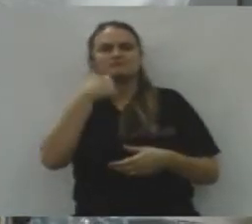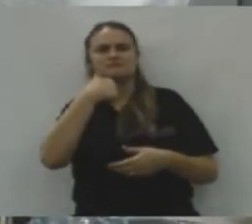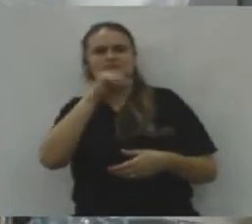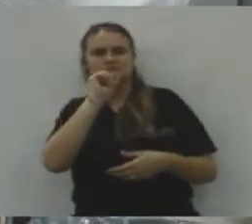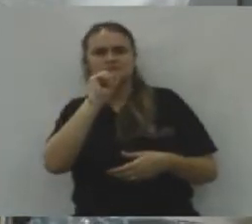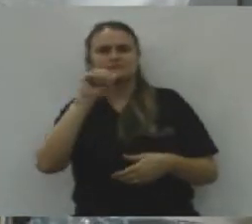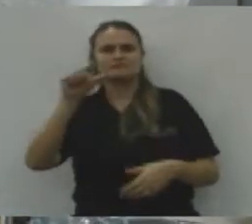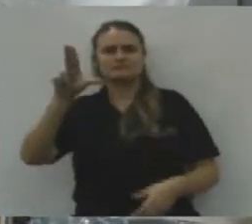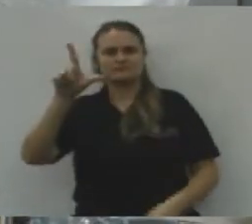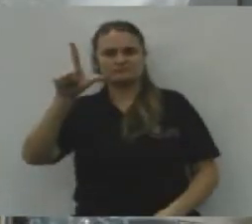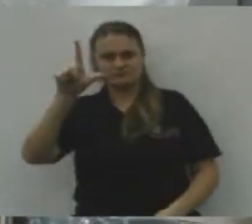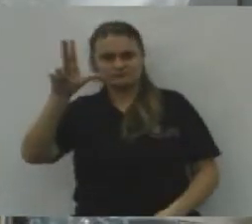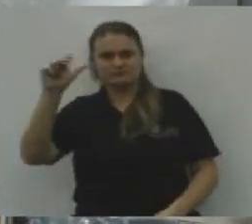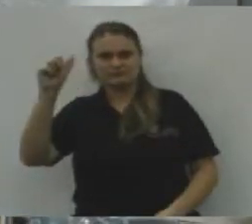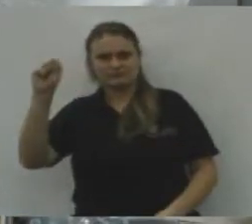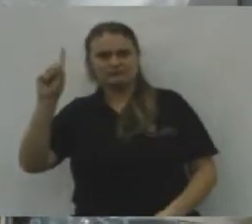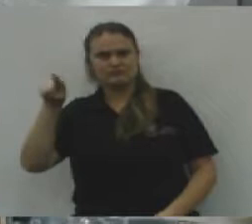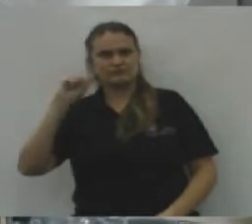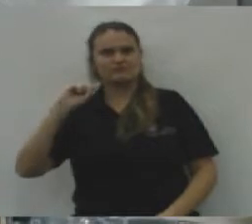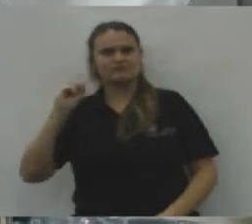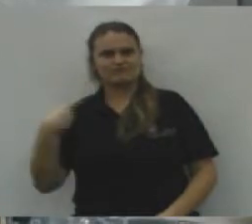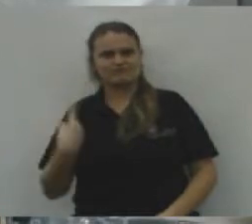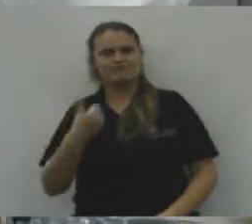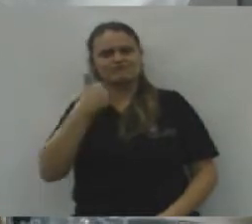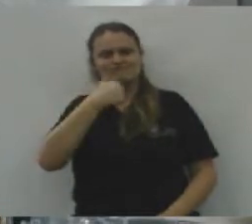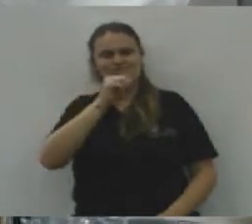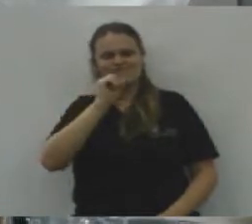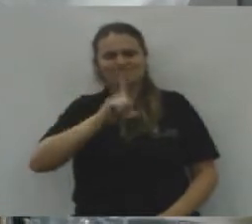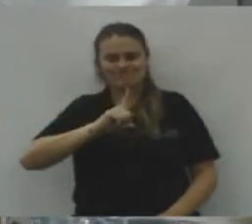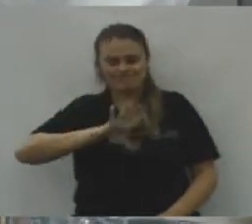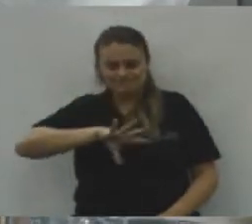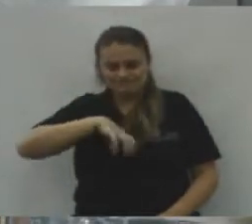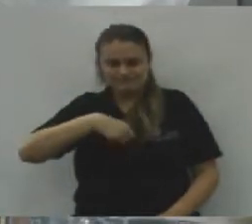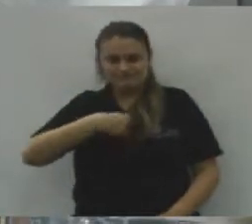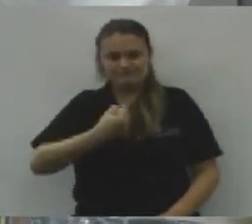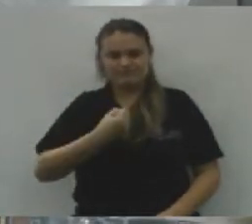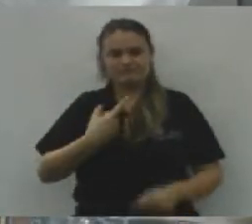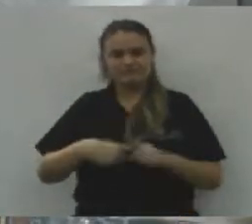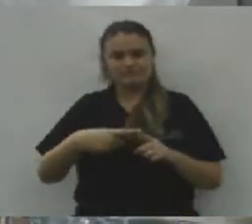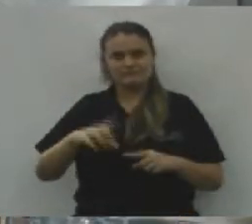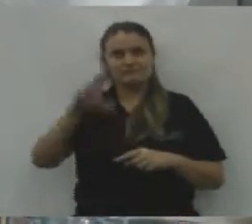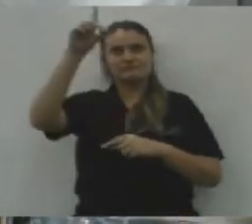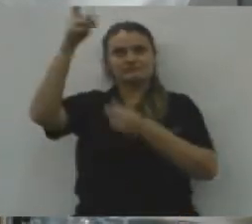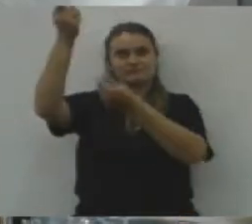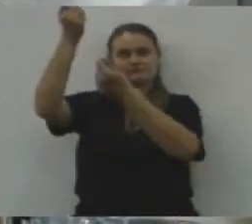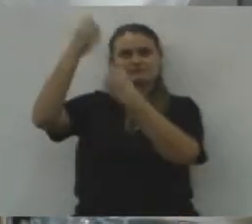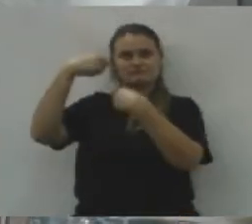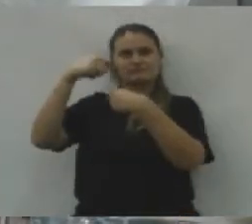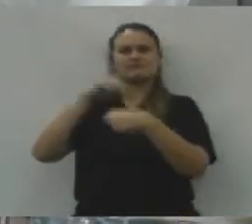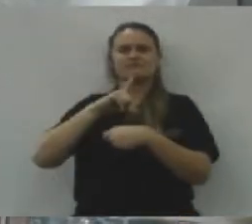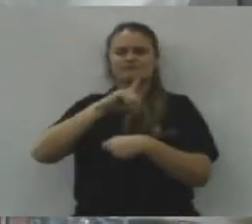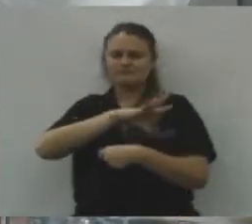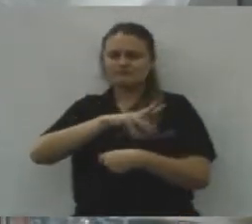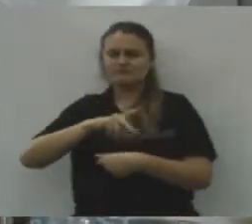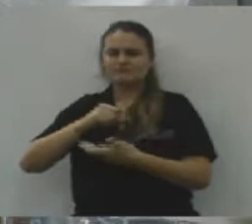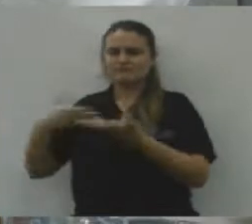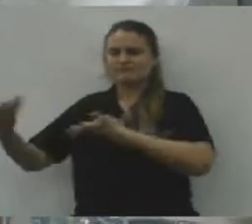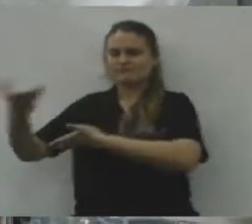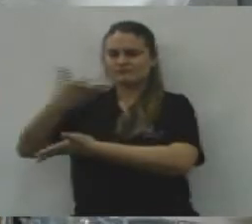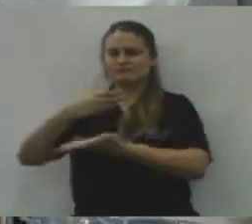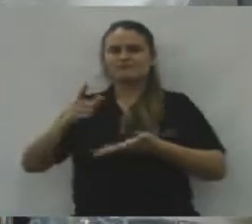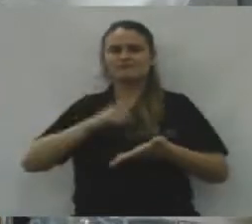advogada, ela com uma força, que só Deus deu para ela essa força, e amor ao próximo que ela tem,